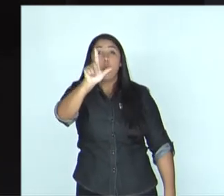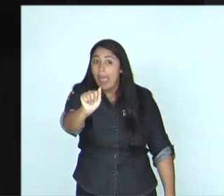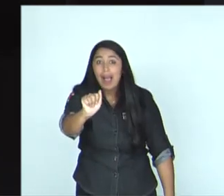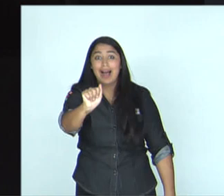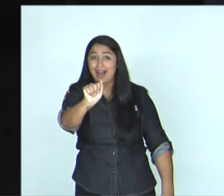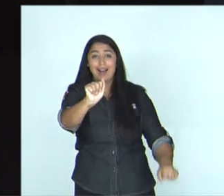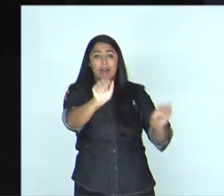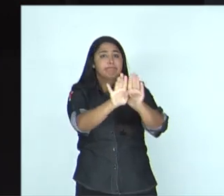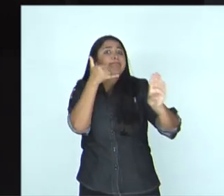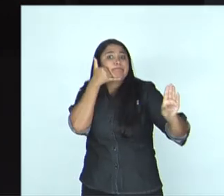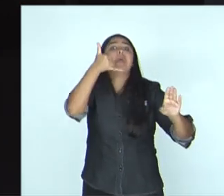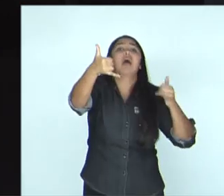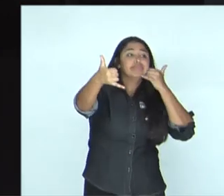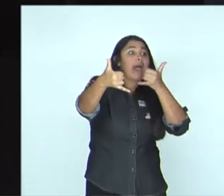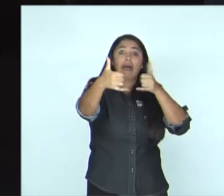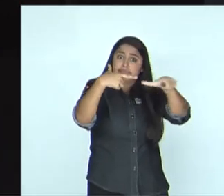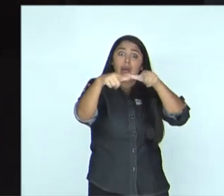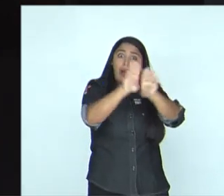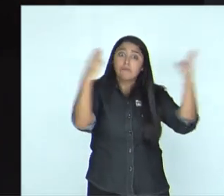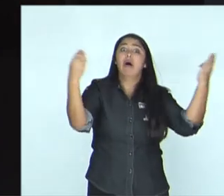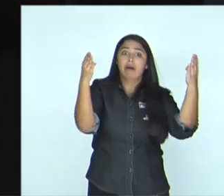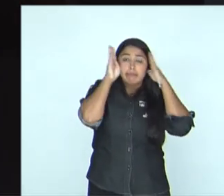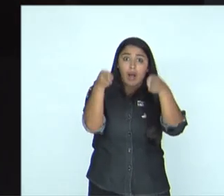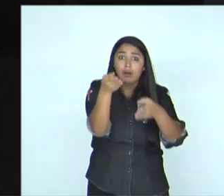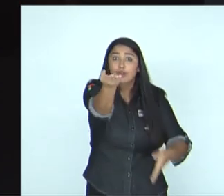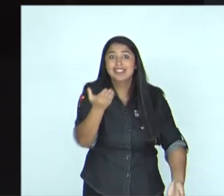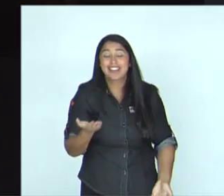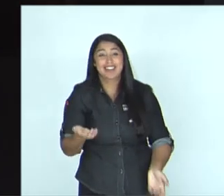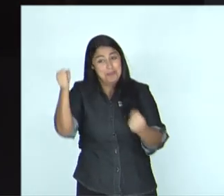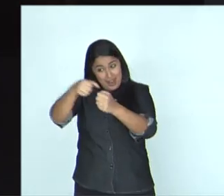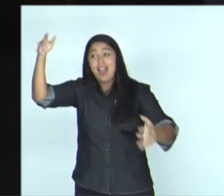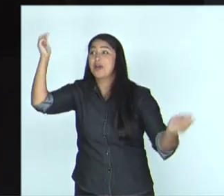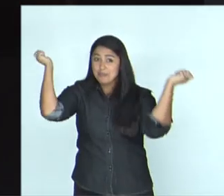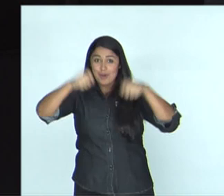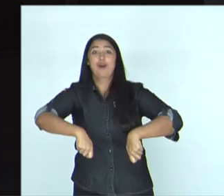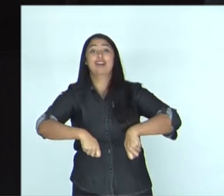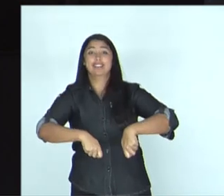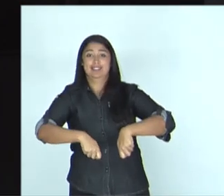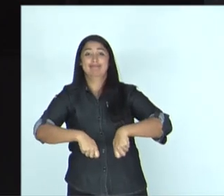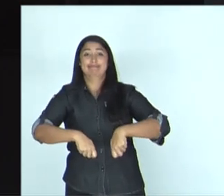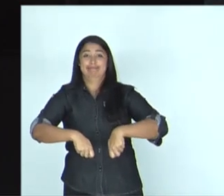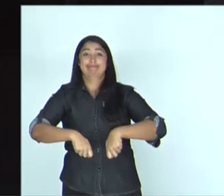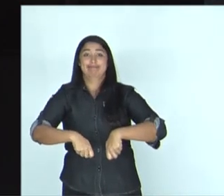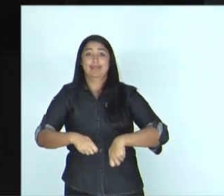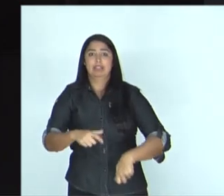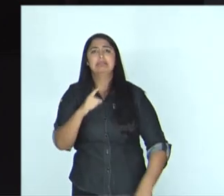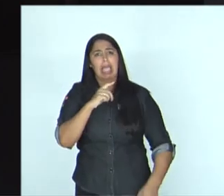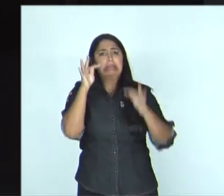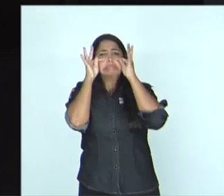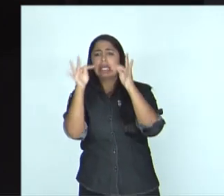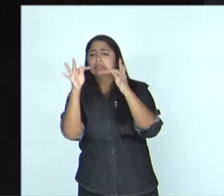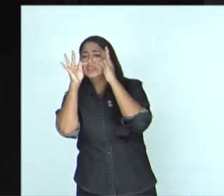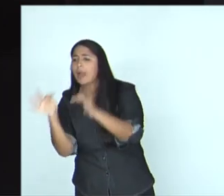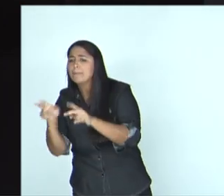e pegaram daquilo que tinham de pouco e foram fiéis nos dízimos e ofertas. E um belo dia, andando no shopping,